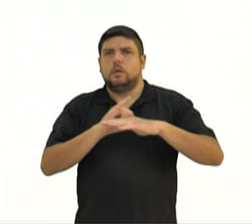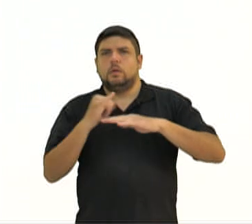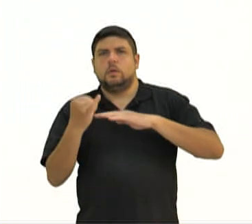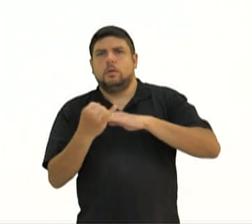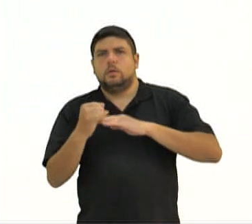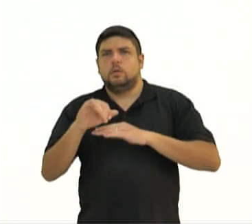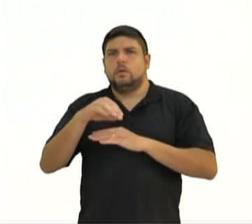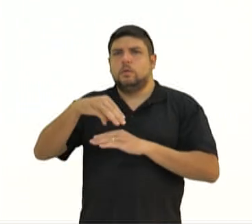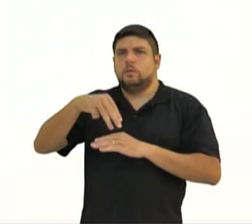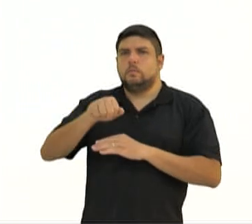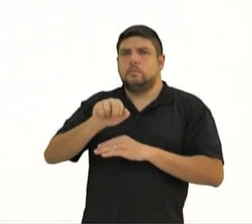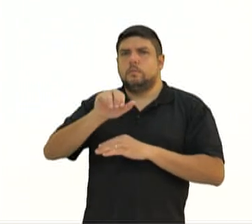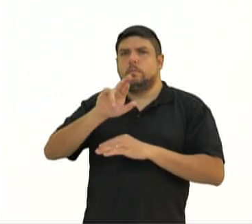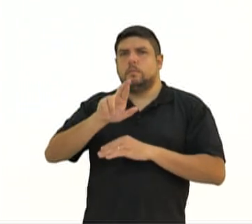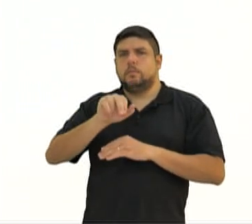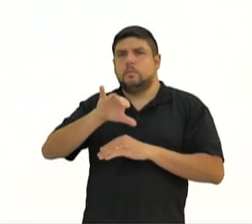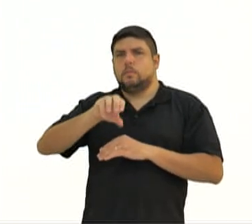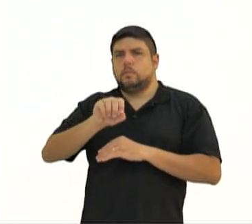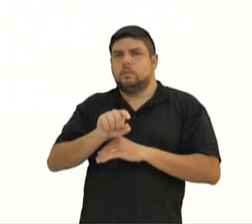dimensões